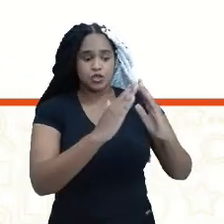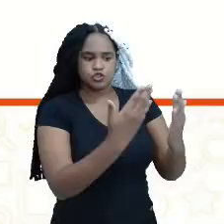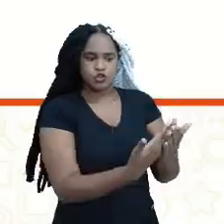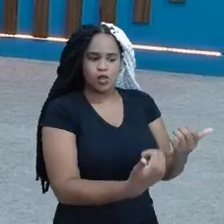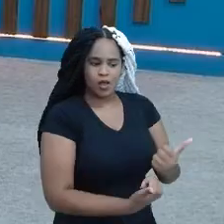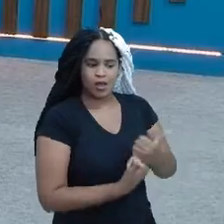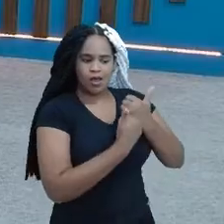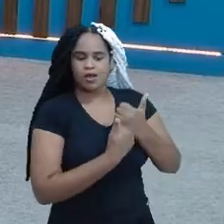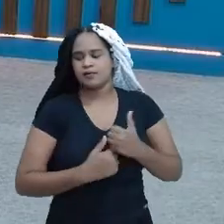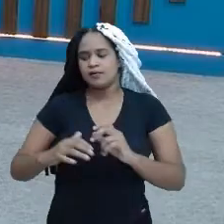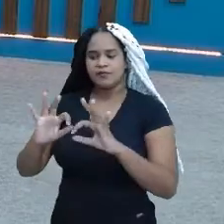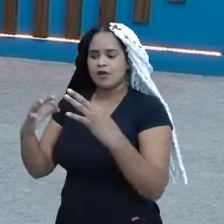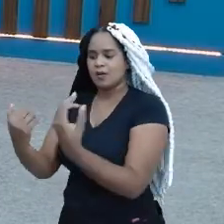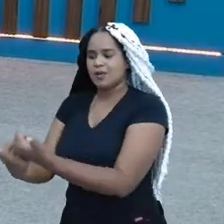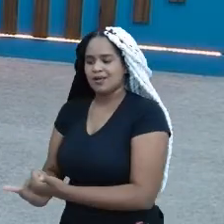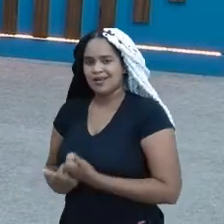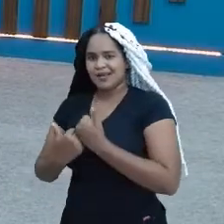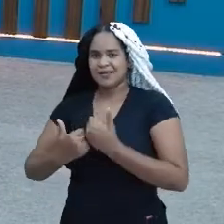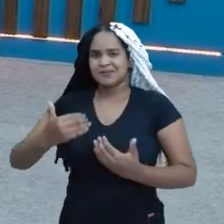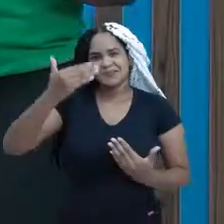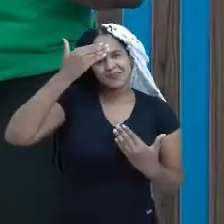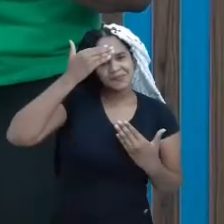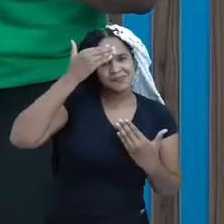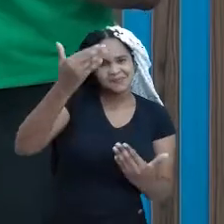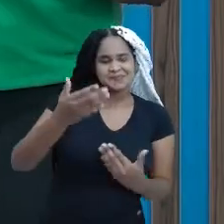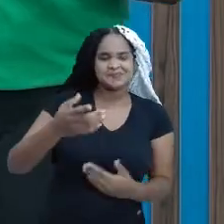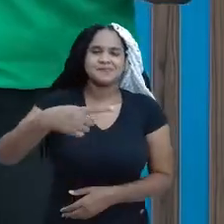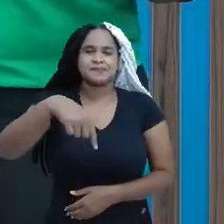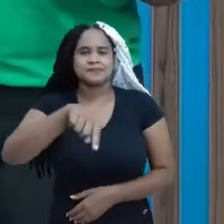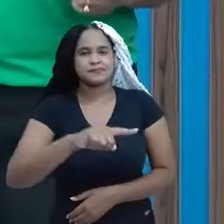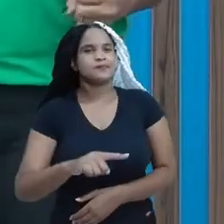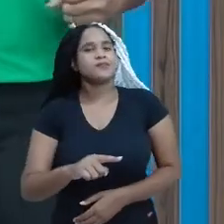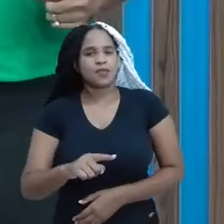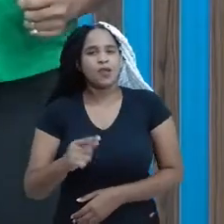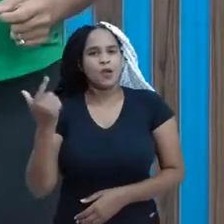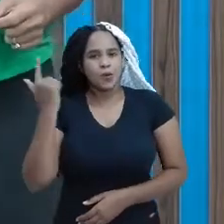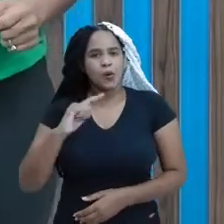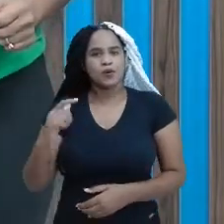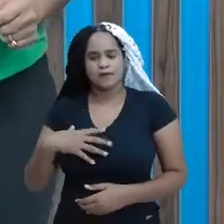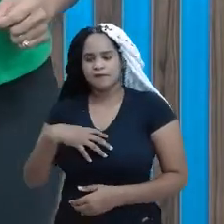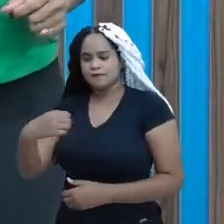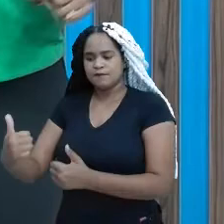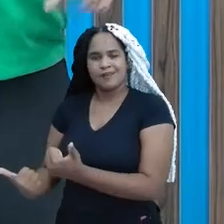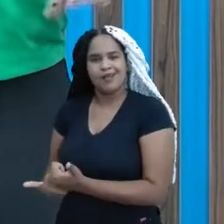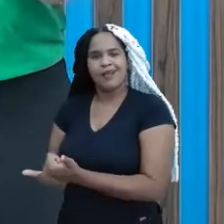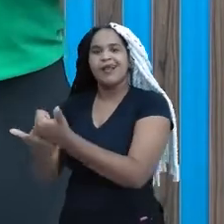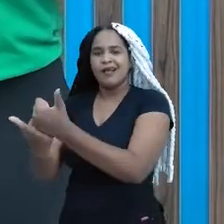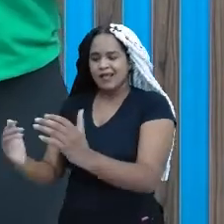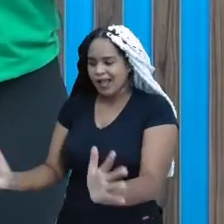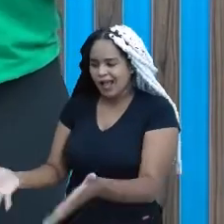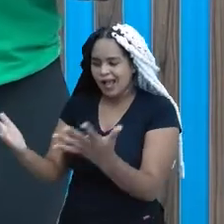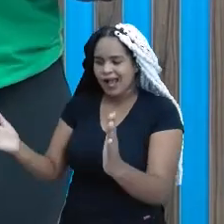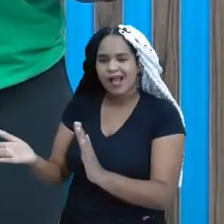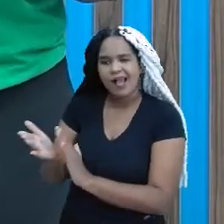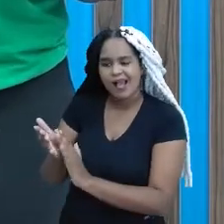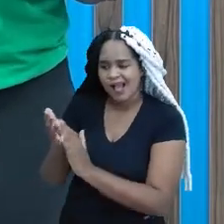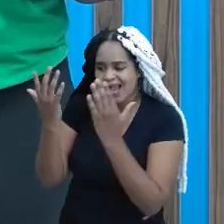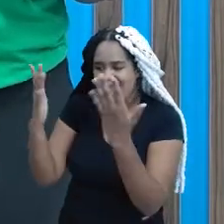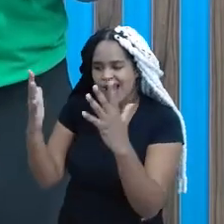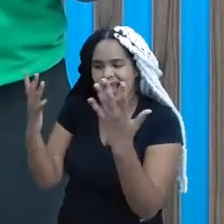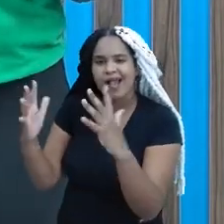na família. Obrigada a você que consegue apoiar o seu filho, apoiar o